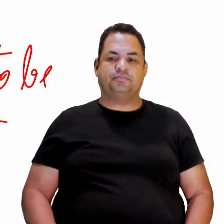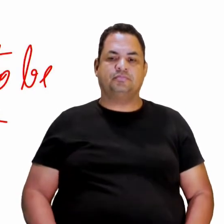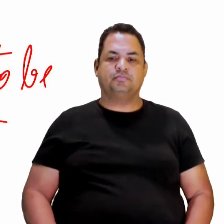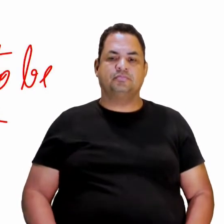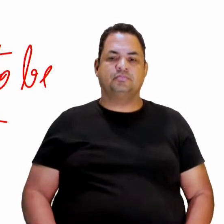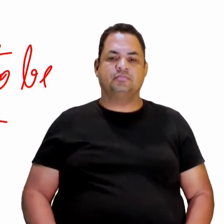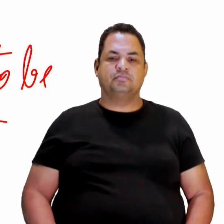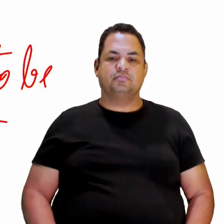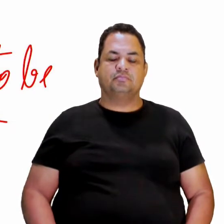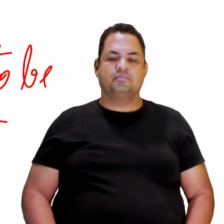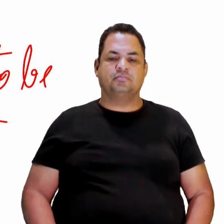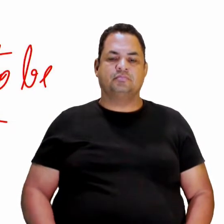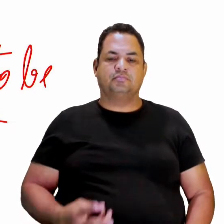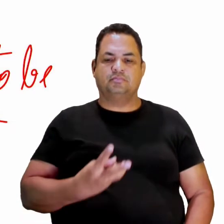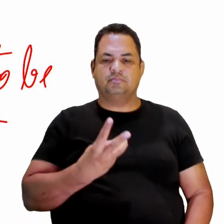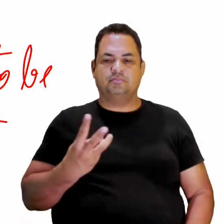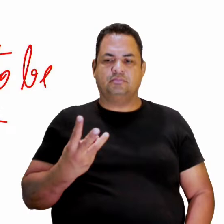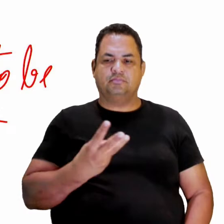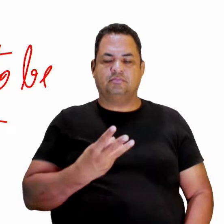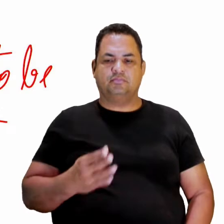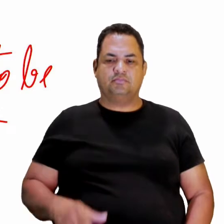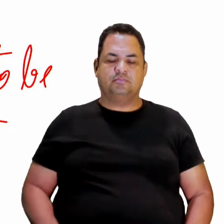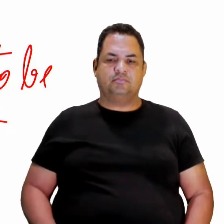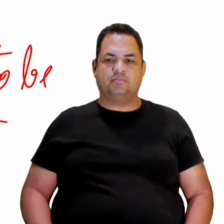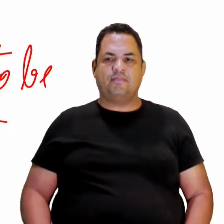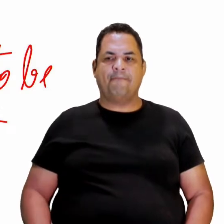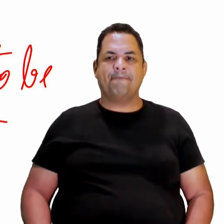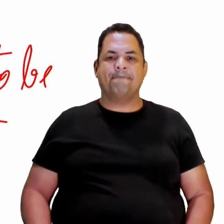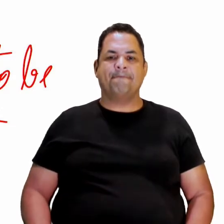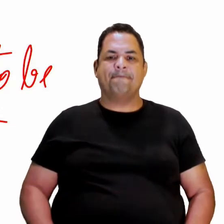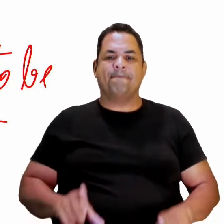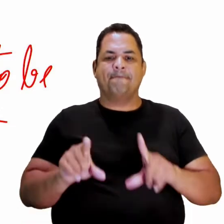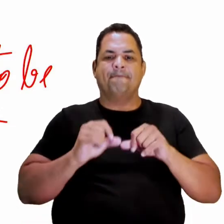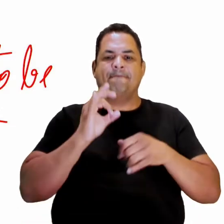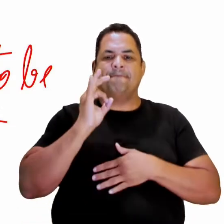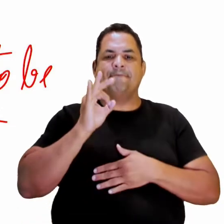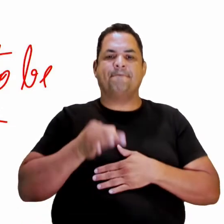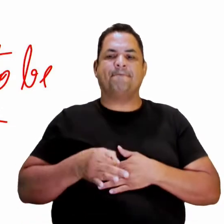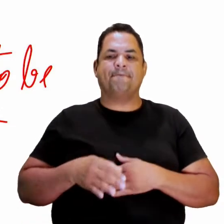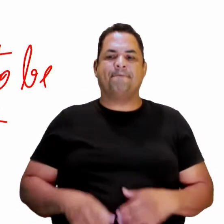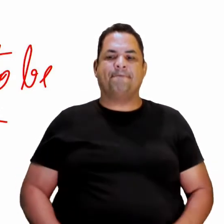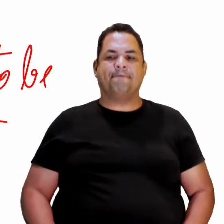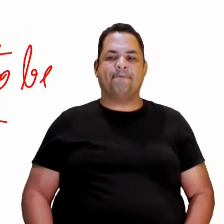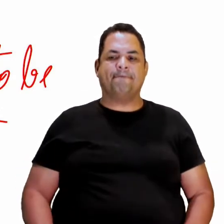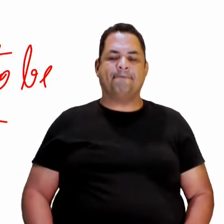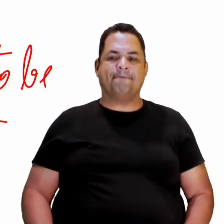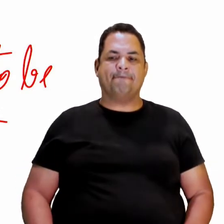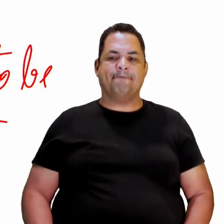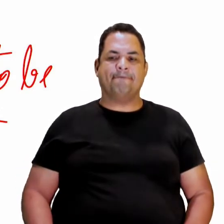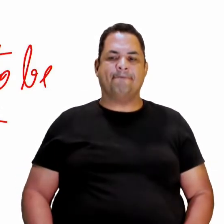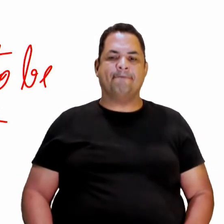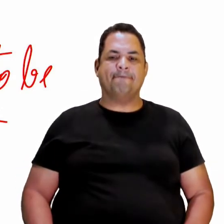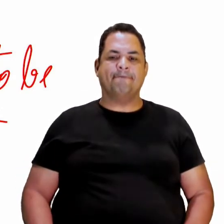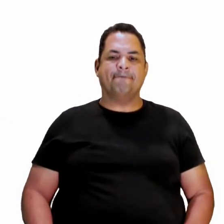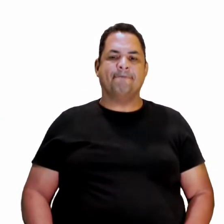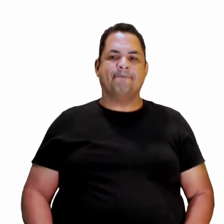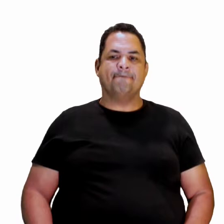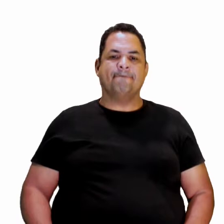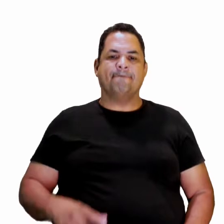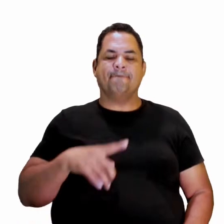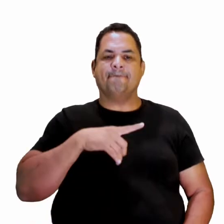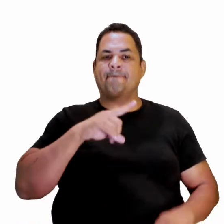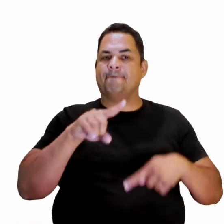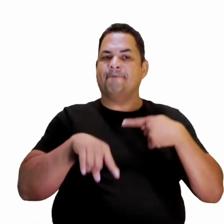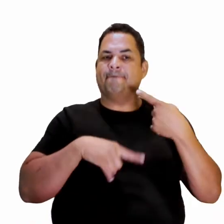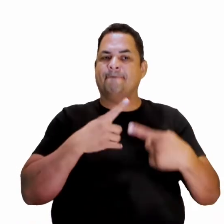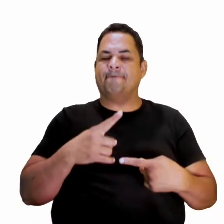três aqui, certo? Então, portanto, essa seria a alternativa correta. Aí, pegando aí, temos a